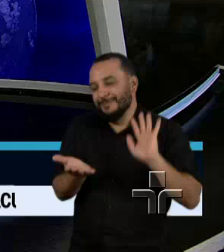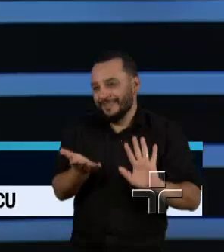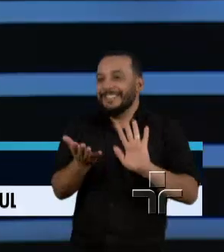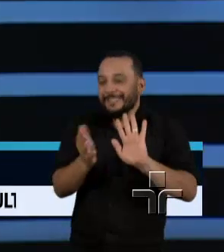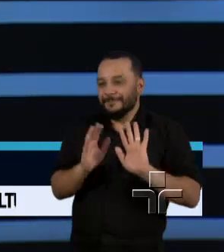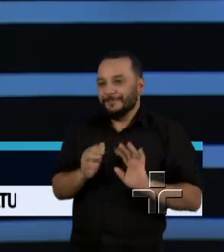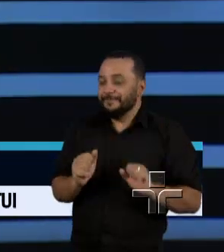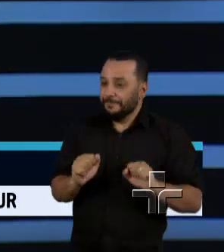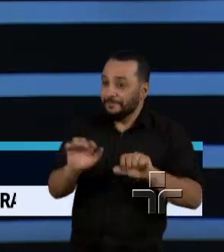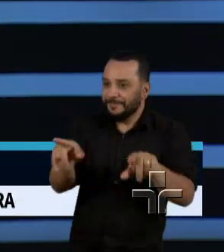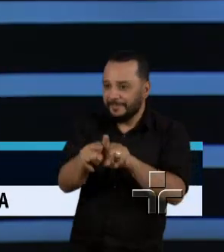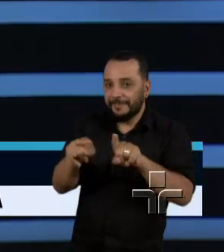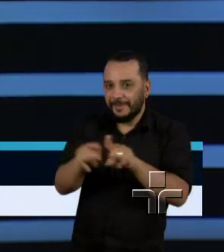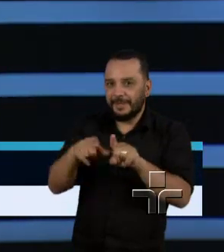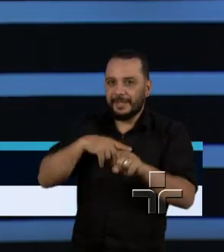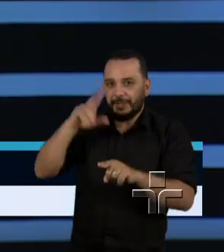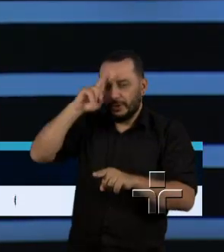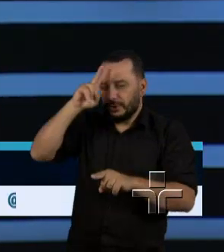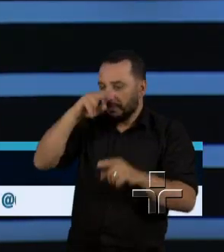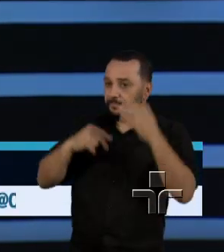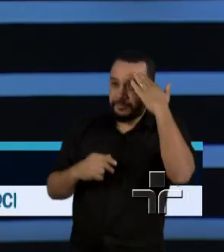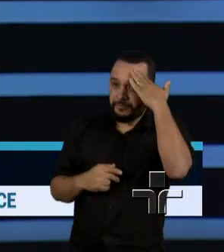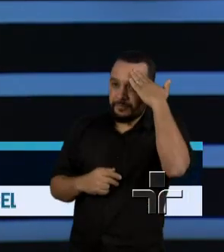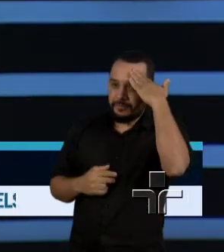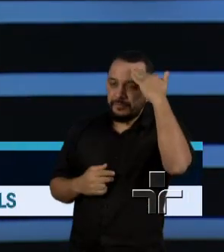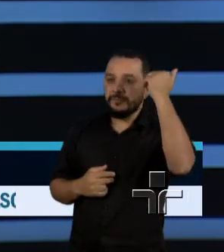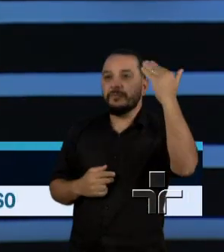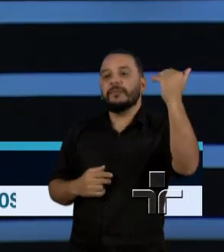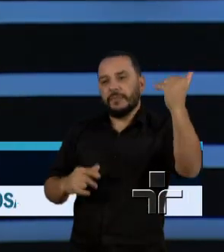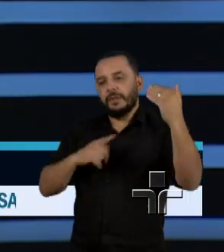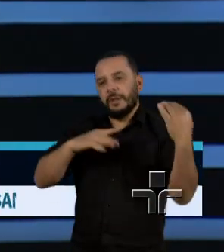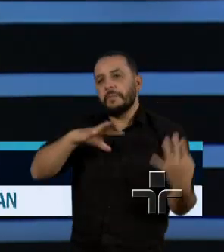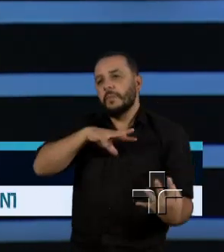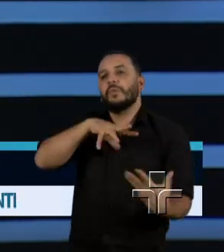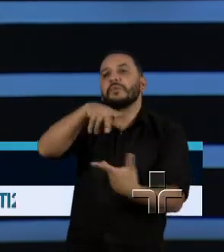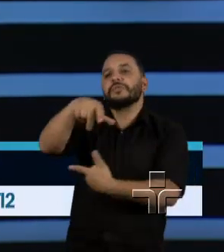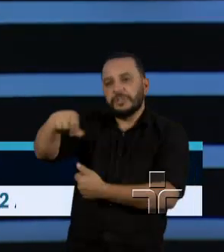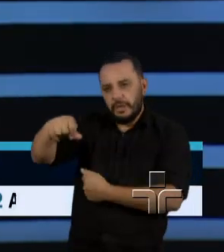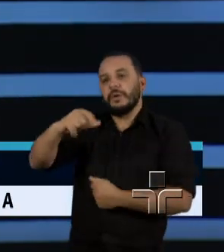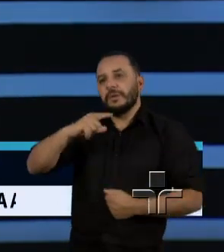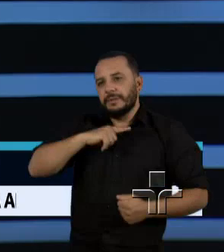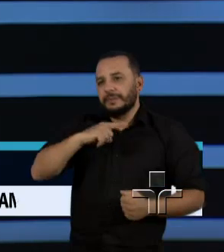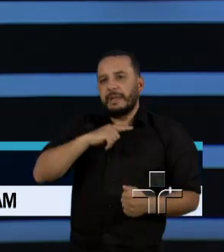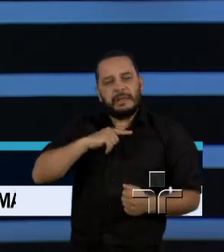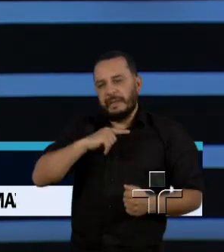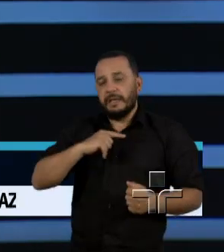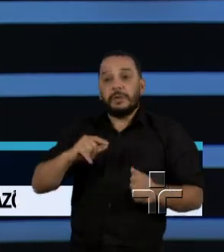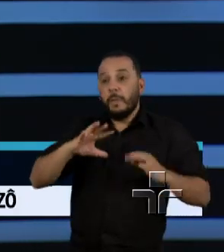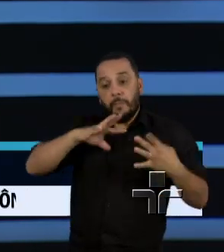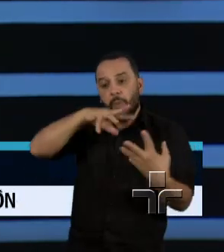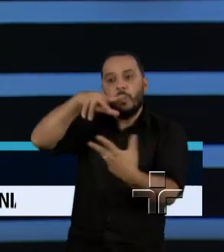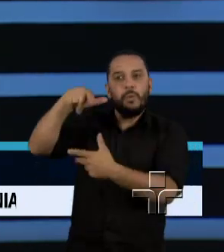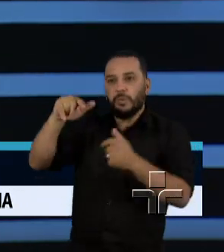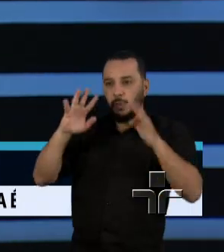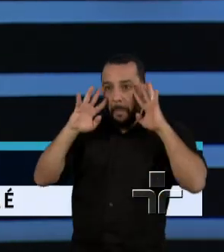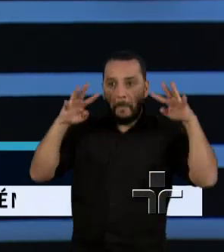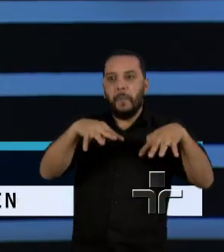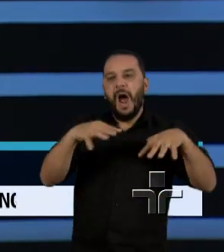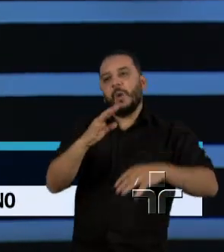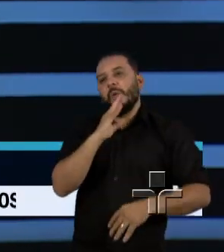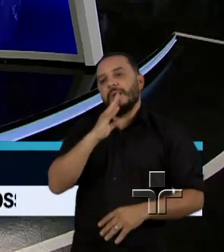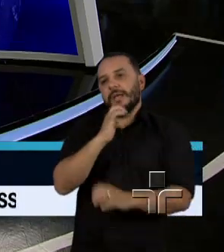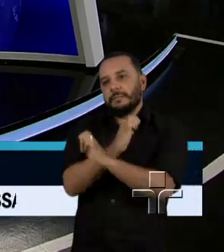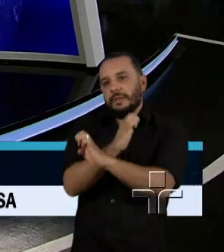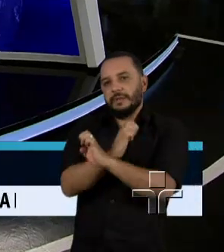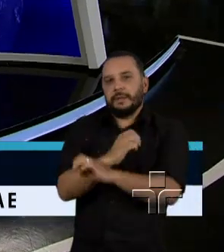e assim, ela teve uma história de sucesso internacional, né? Ela é reconhecida internacionalmente. Agora, Luísa,